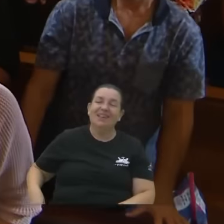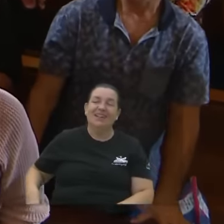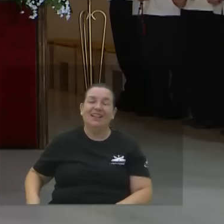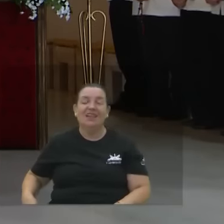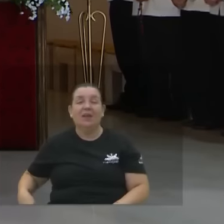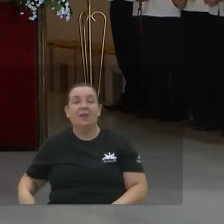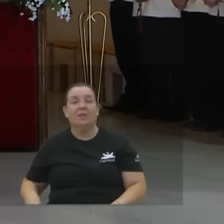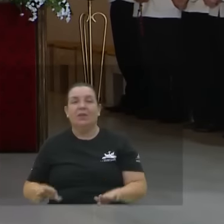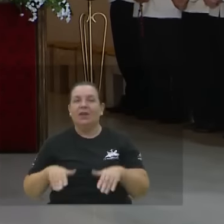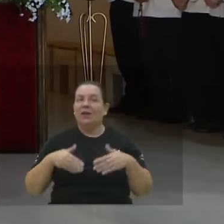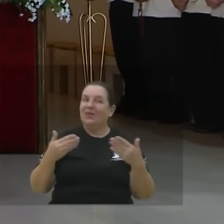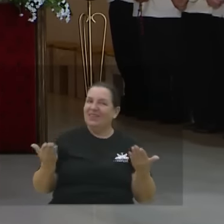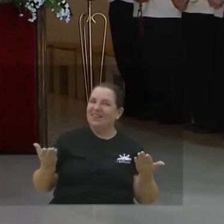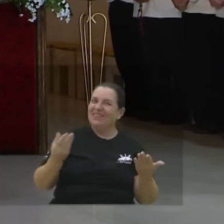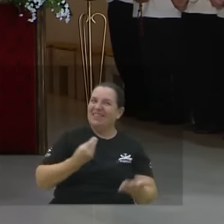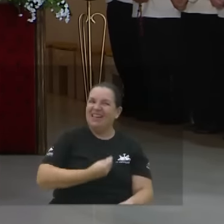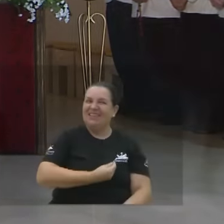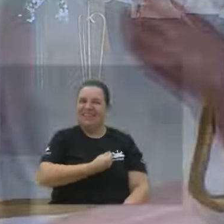terei.